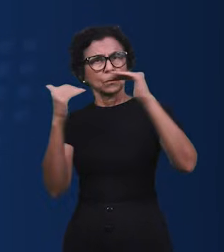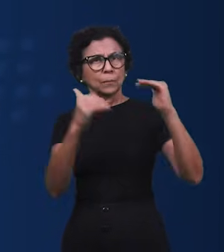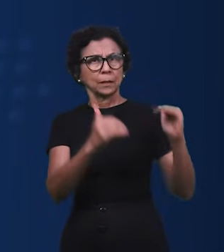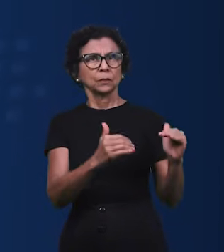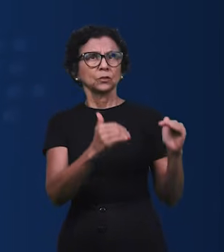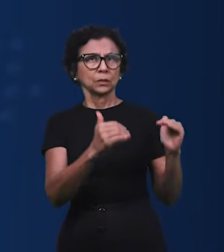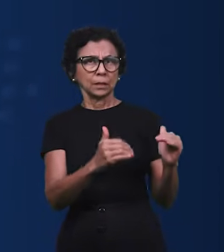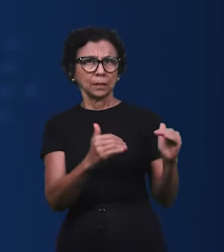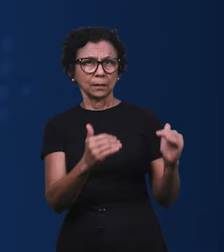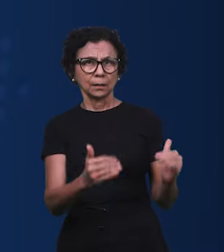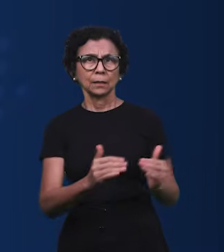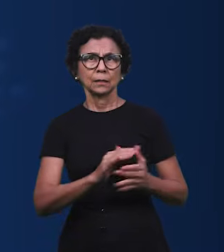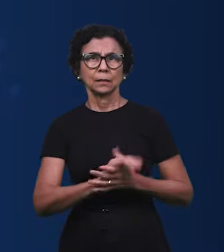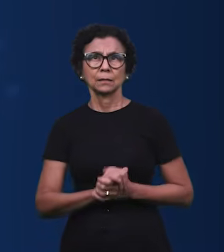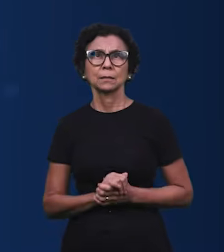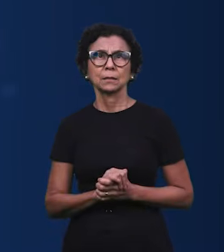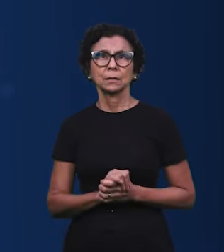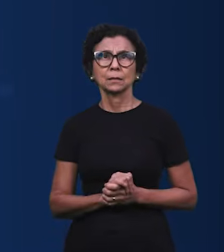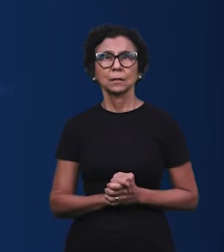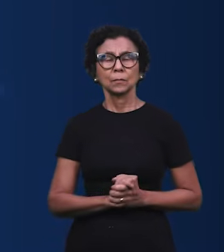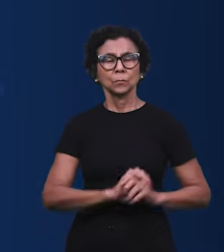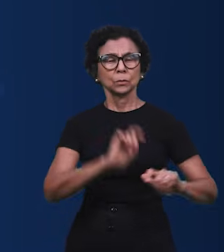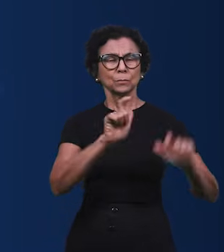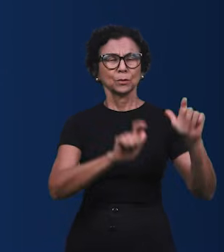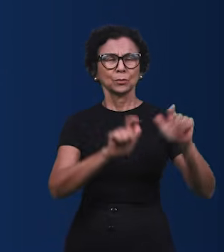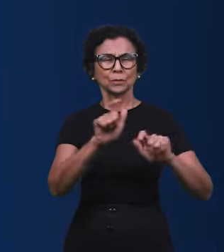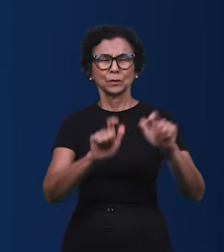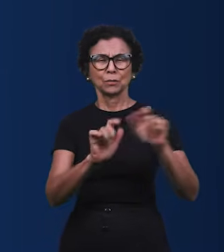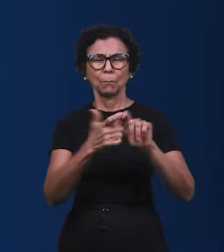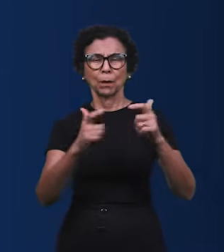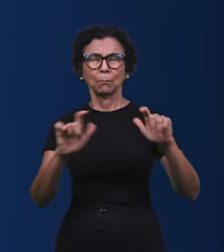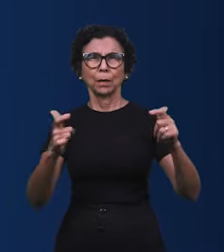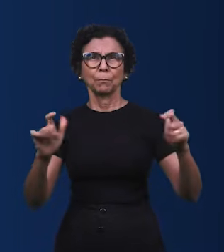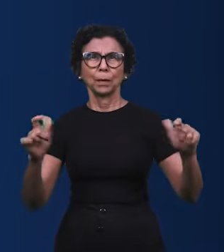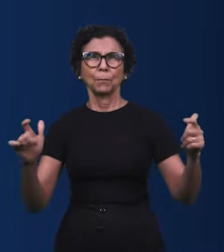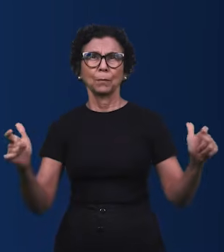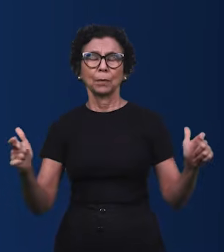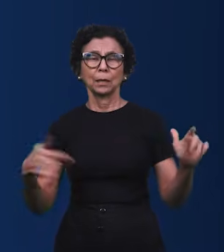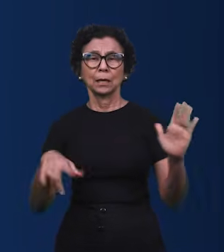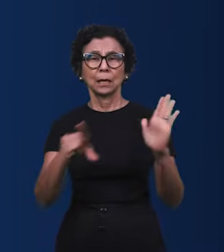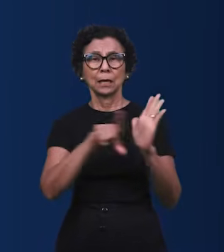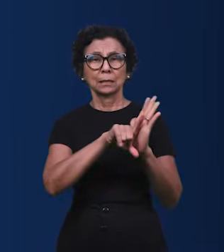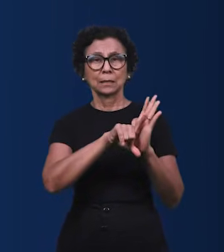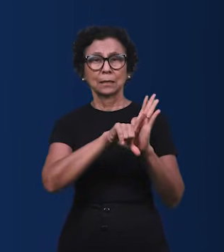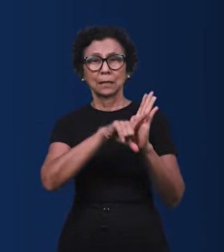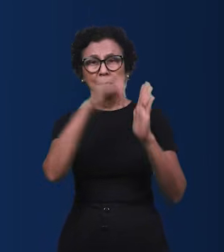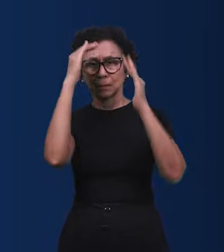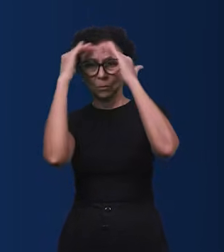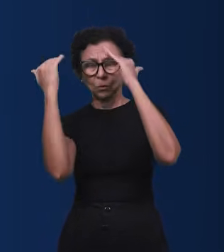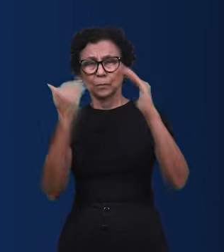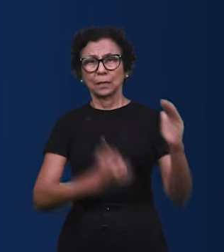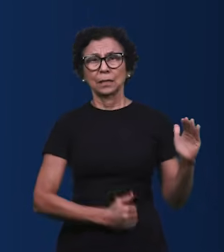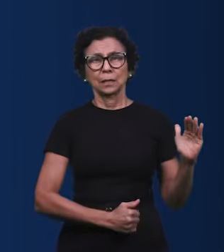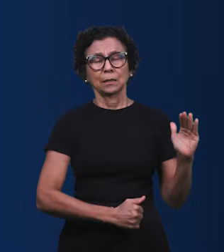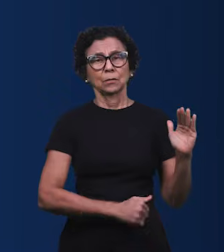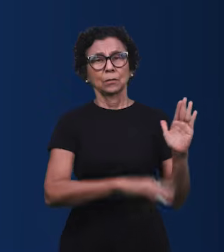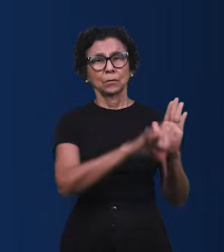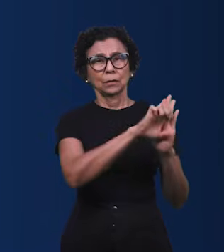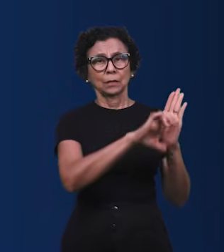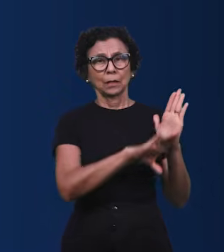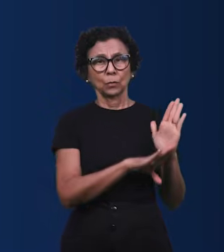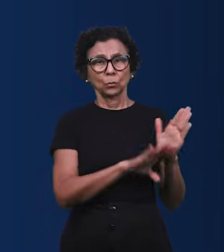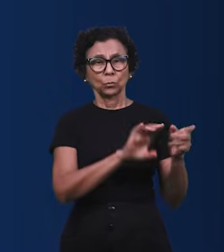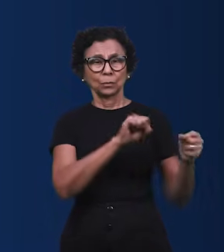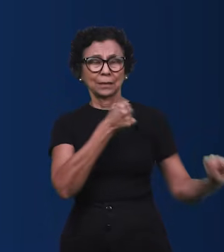verdade, a terra está contaminada por causa dos seus moradores, porquanto transgrediram as leis, mudam os estatutos e quebram a